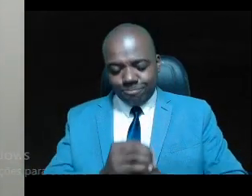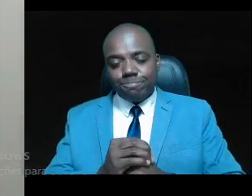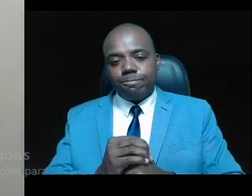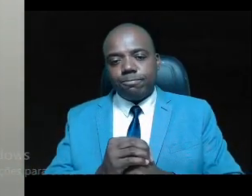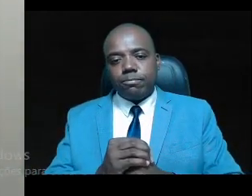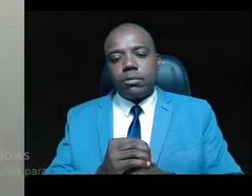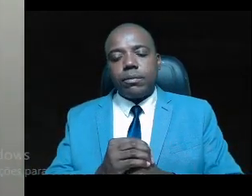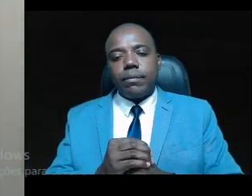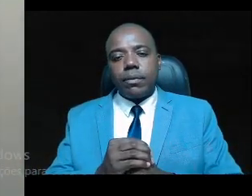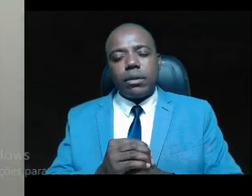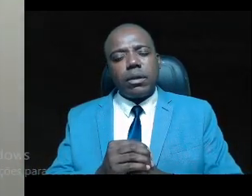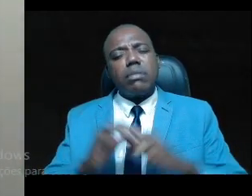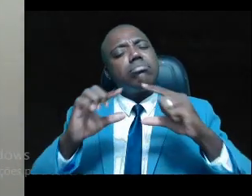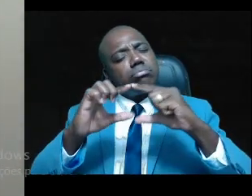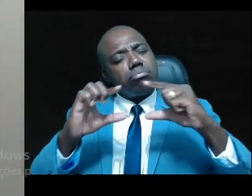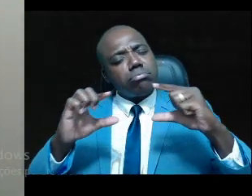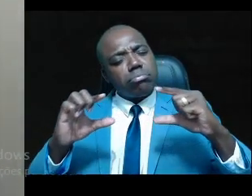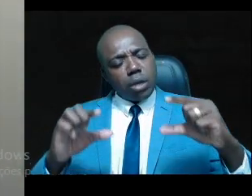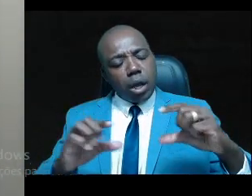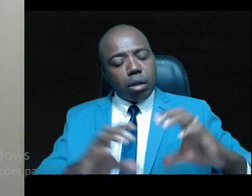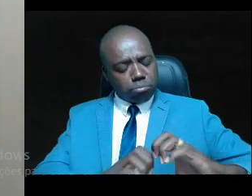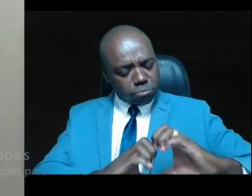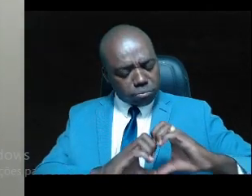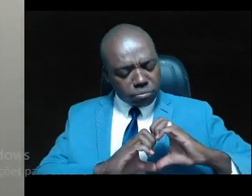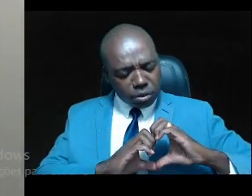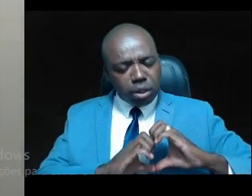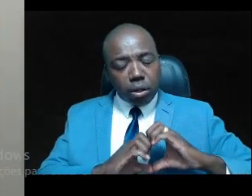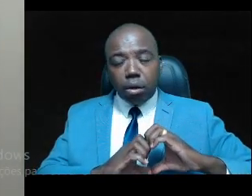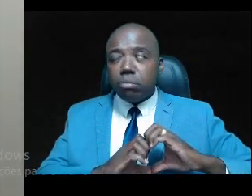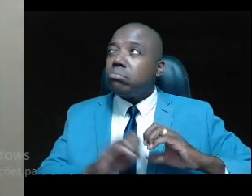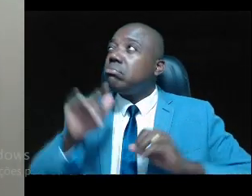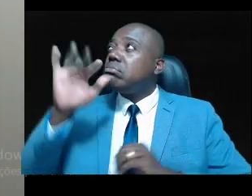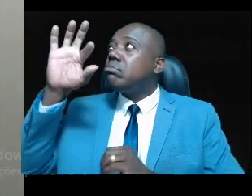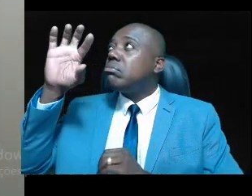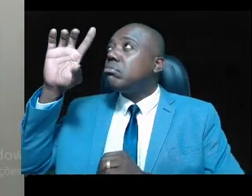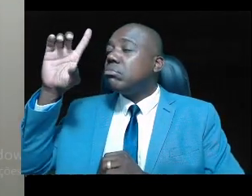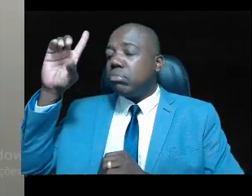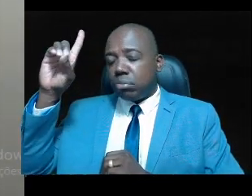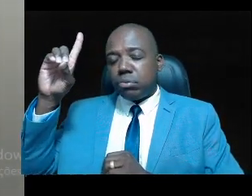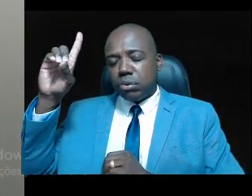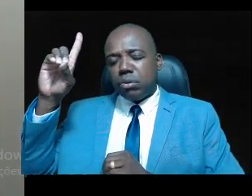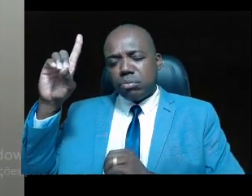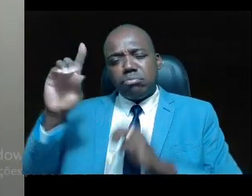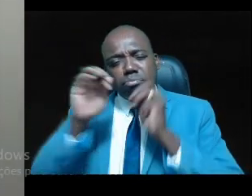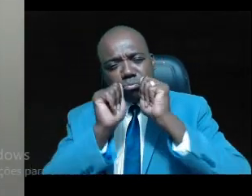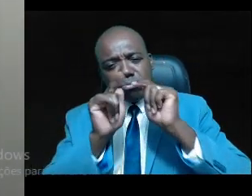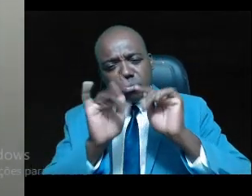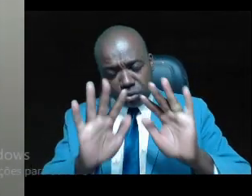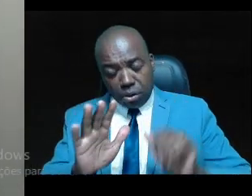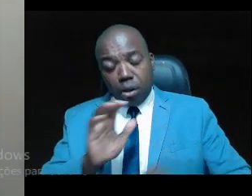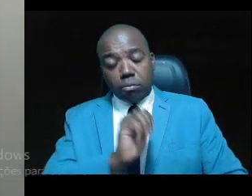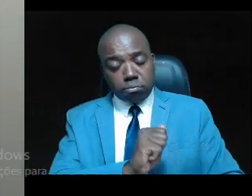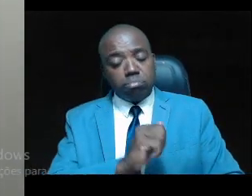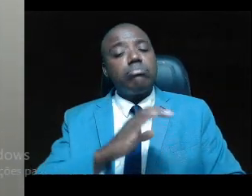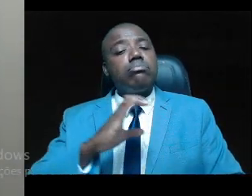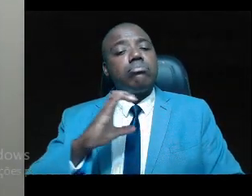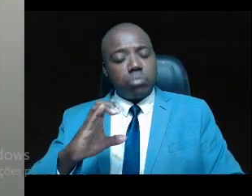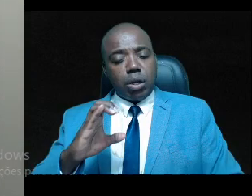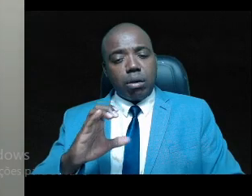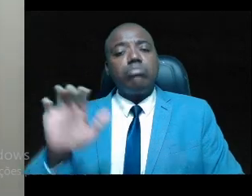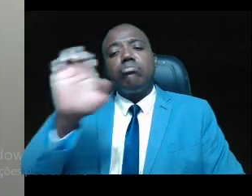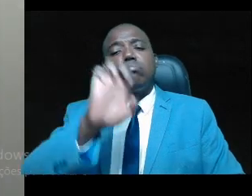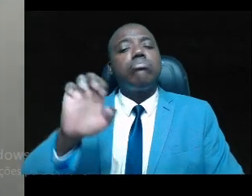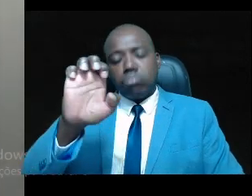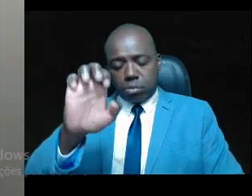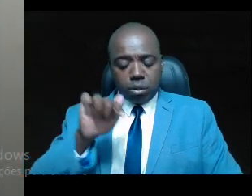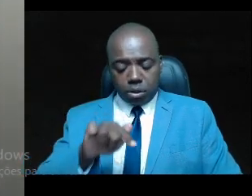Guardemos esses versos maravilhosos que o Senhor nos preparou, recitado pelos nossos anciães do estado de Goiás. Por esses